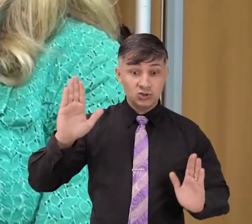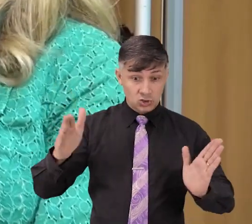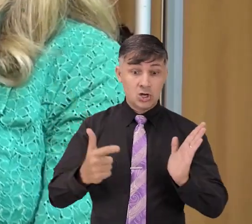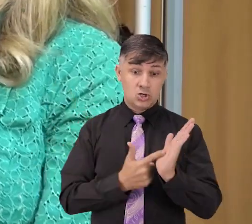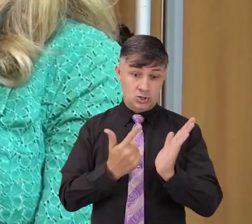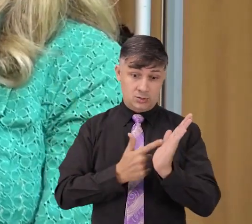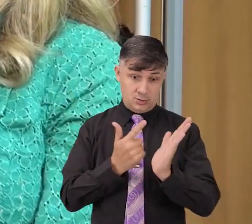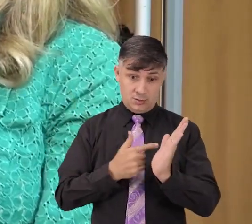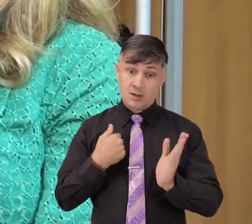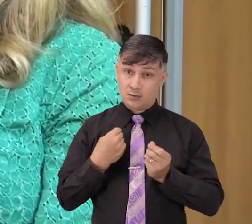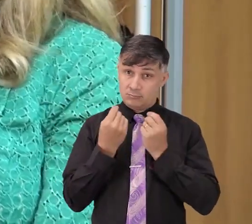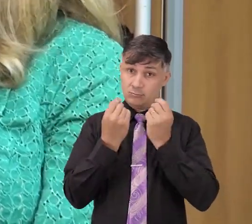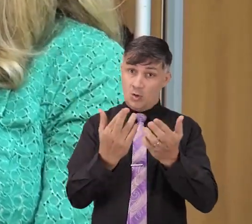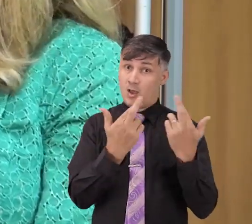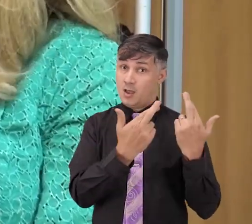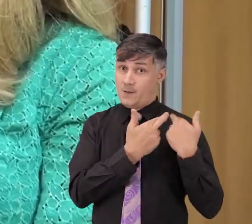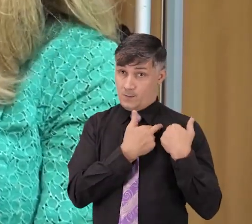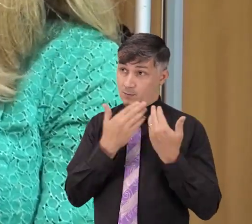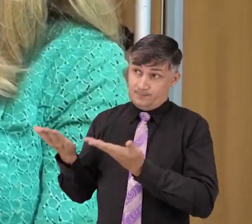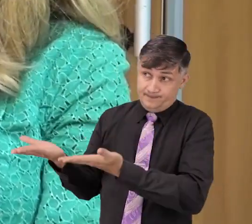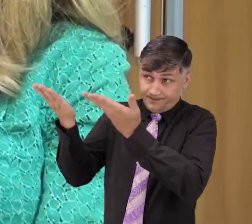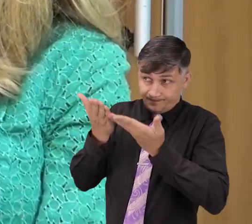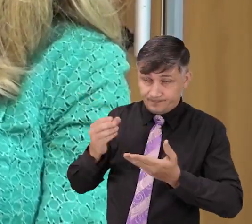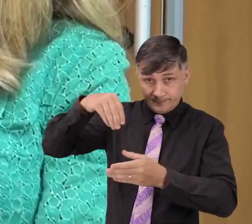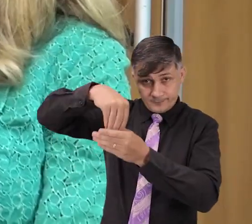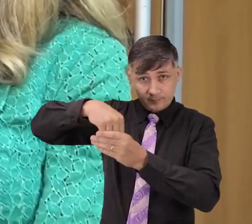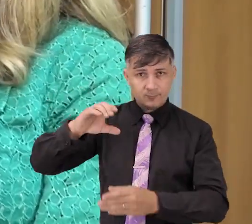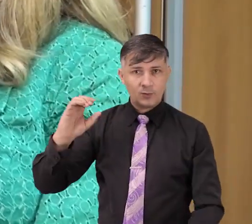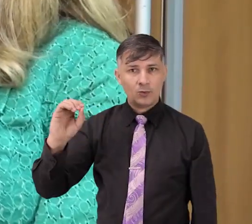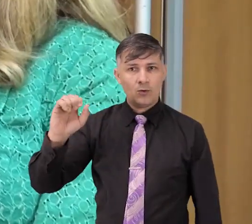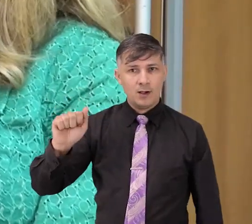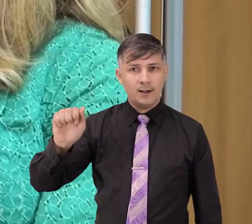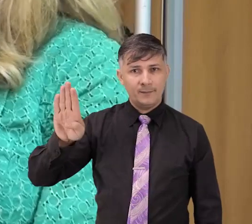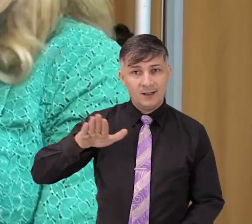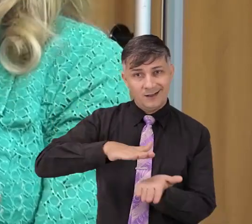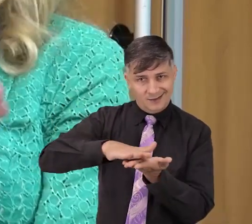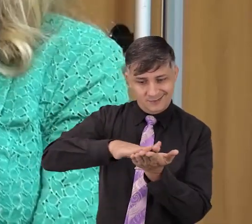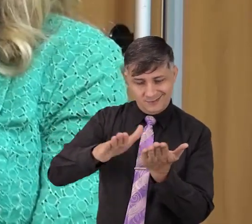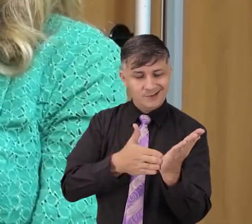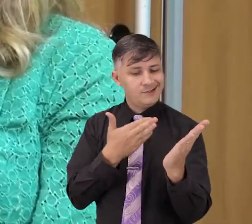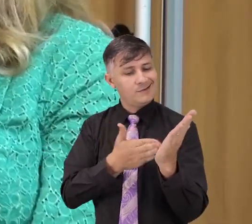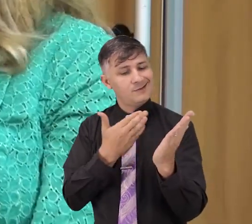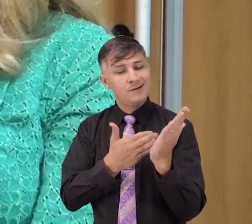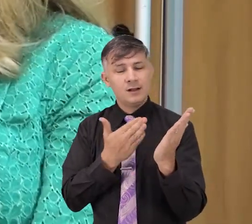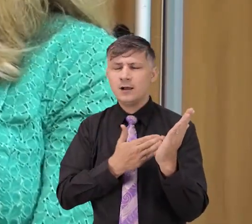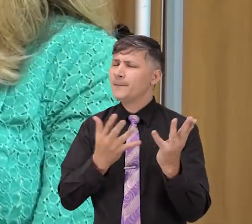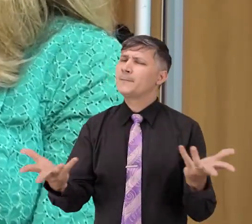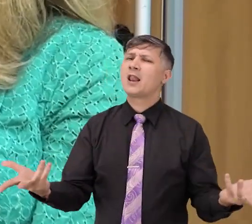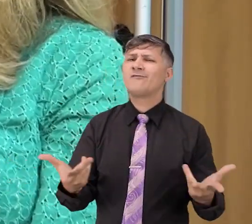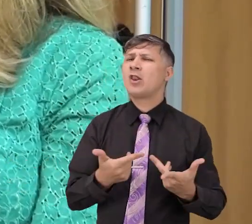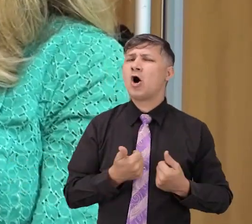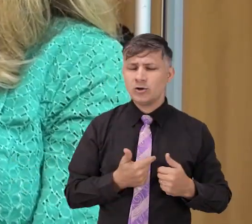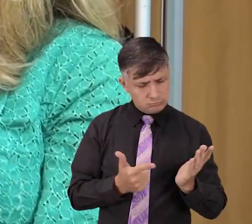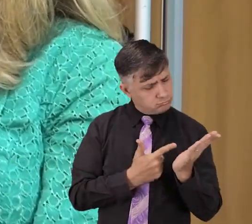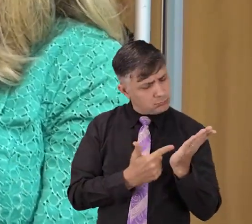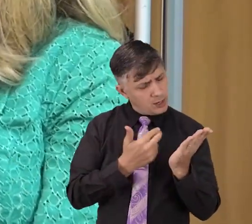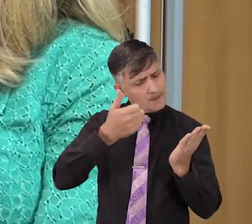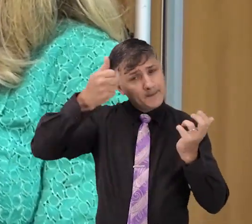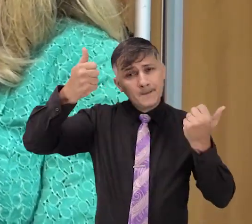trouxe a responsável dentro da OAB pela edição dessa cartilha, uma cartilha maravilhosa,